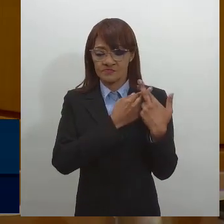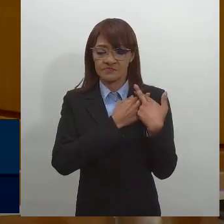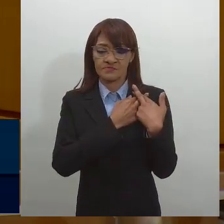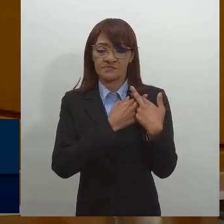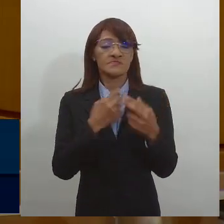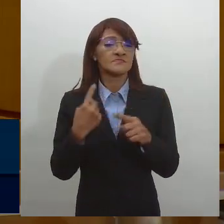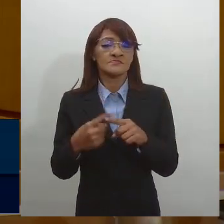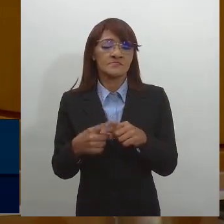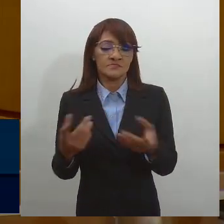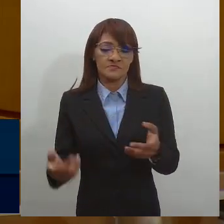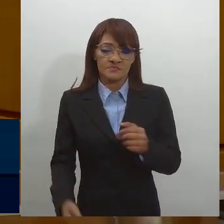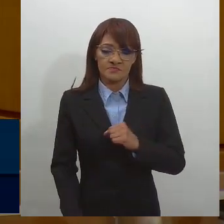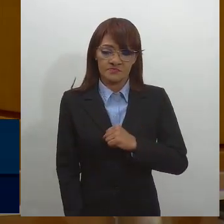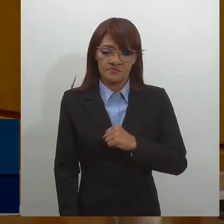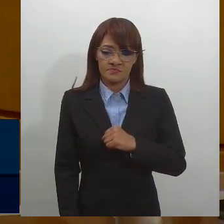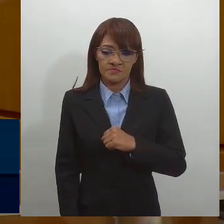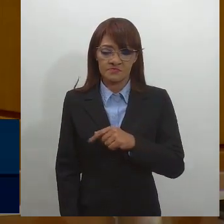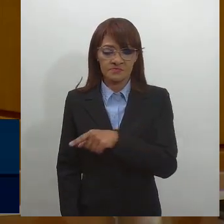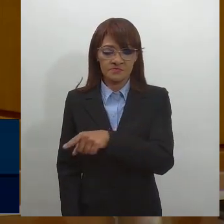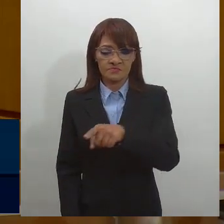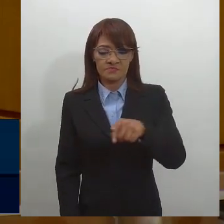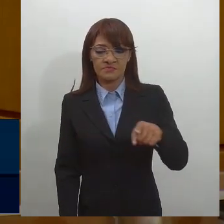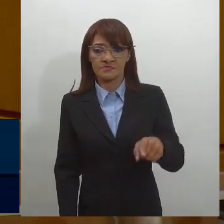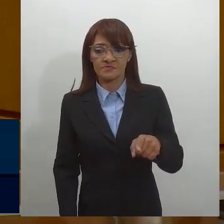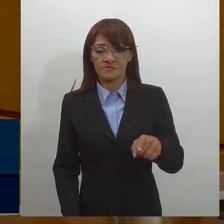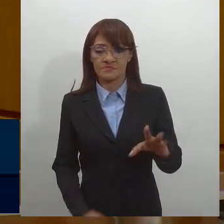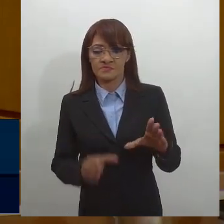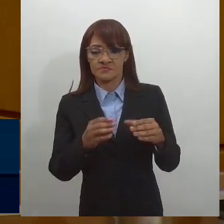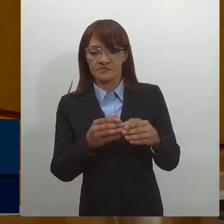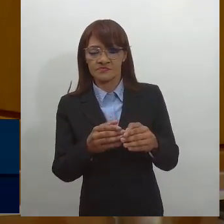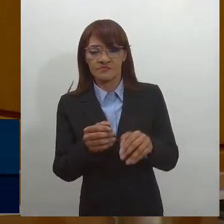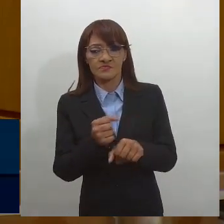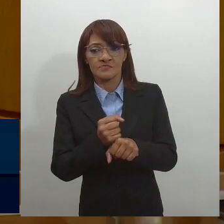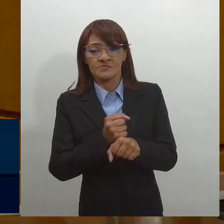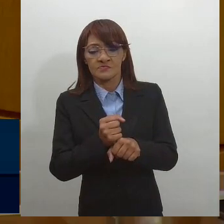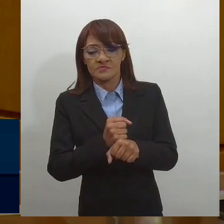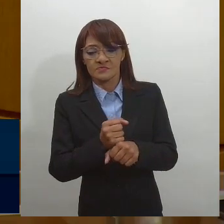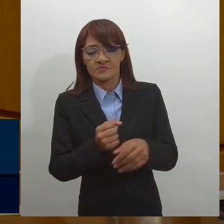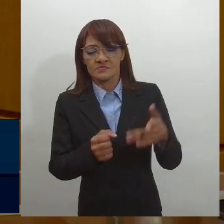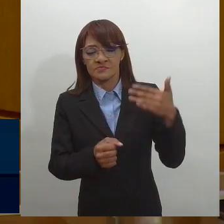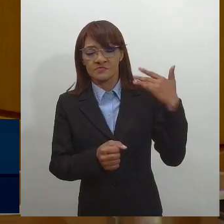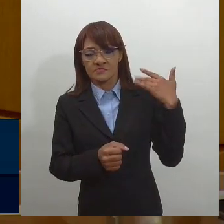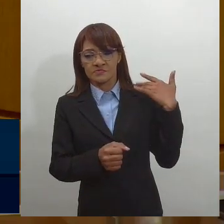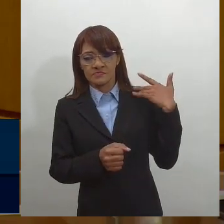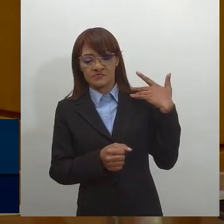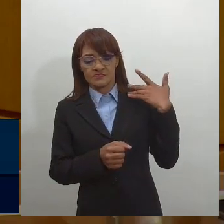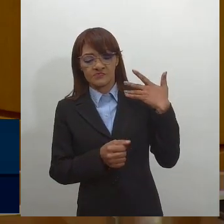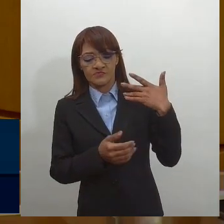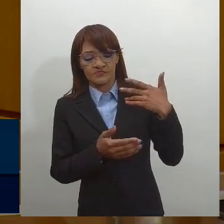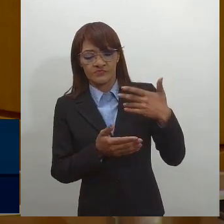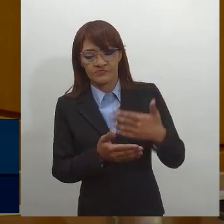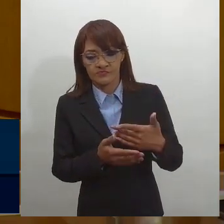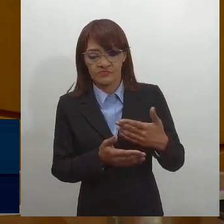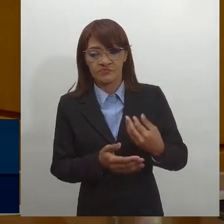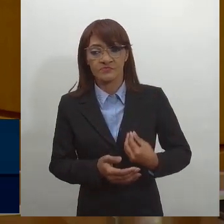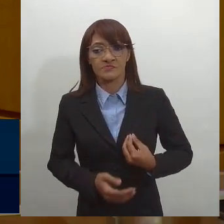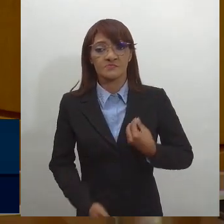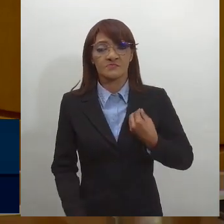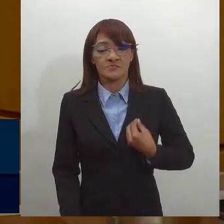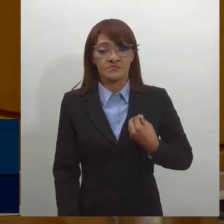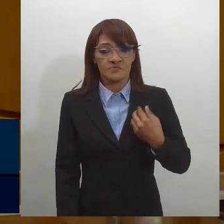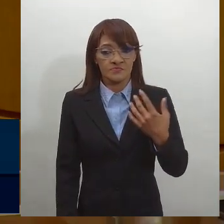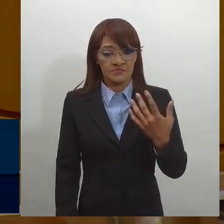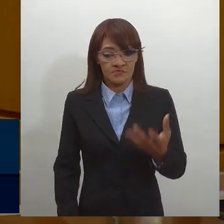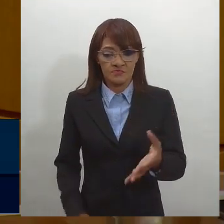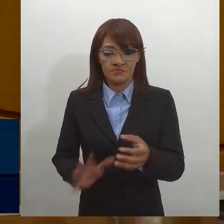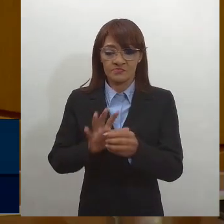povos que ali habitavam desde o início, né, da nossa colonização, foram expulsos,